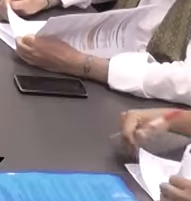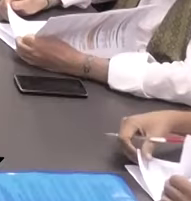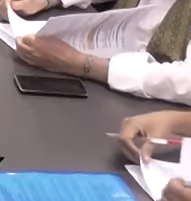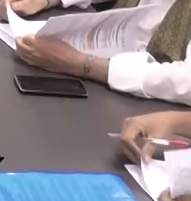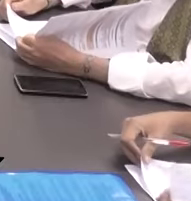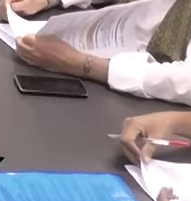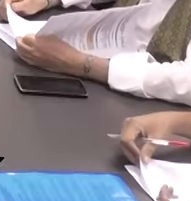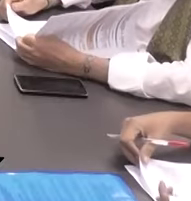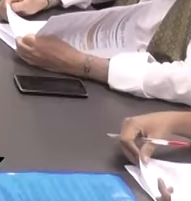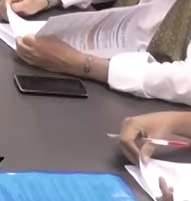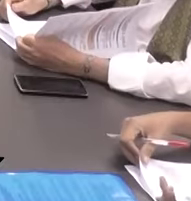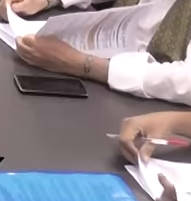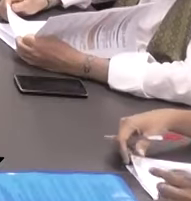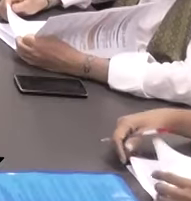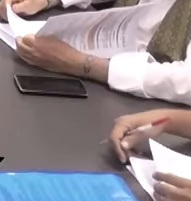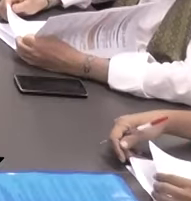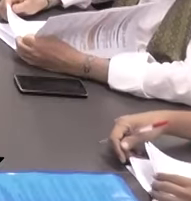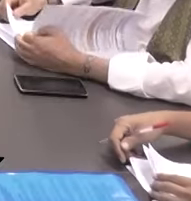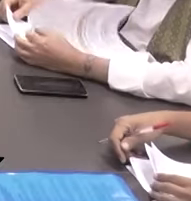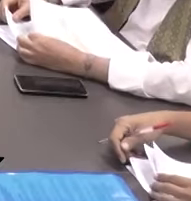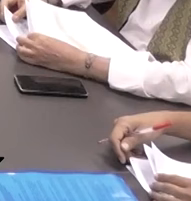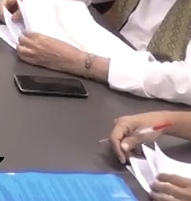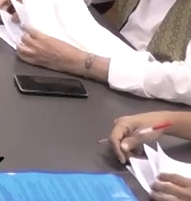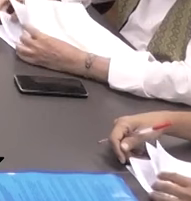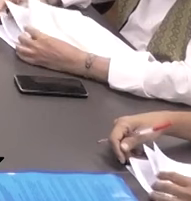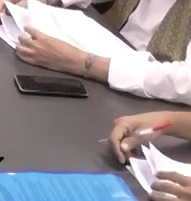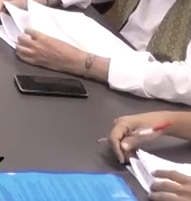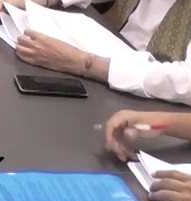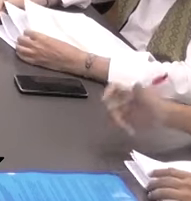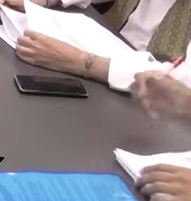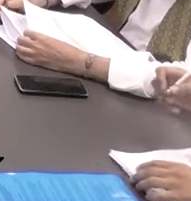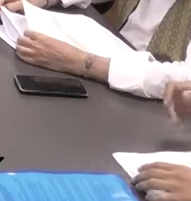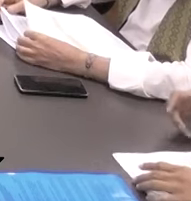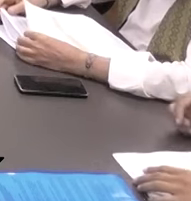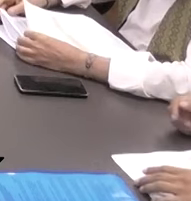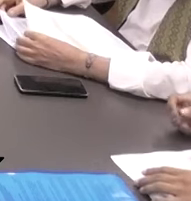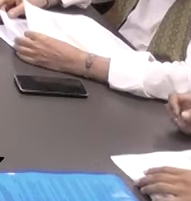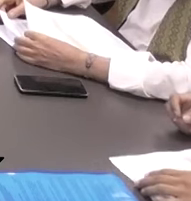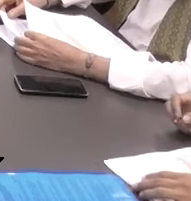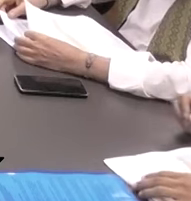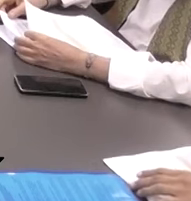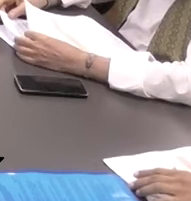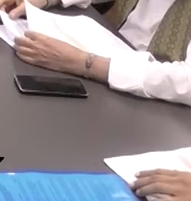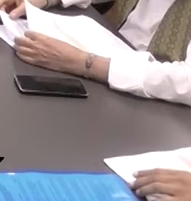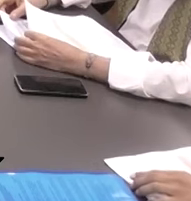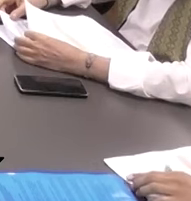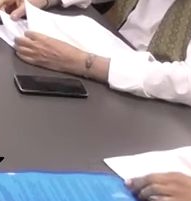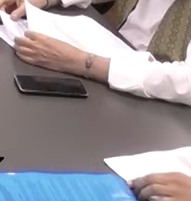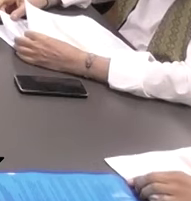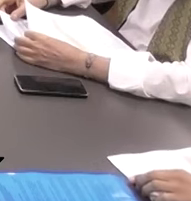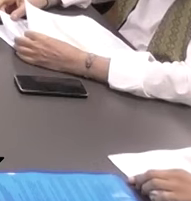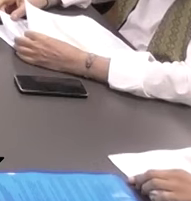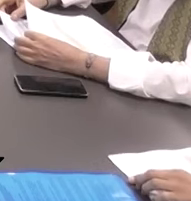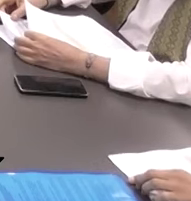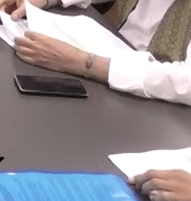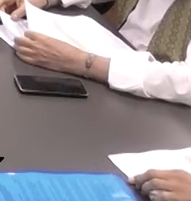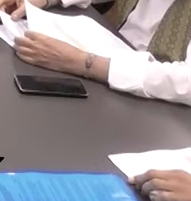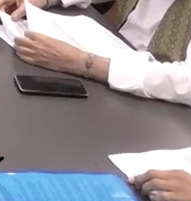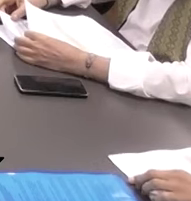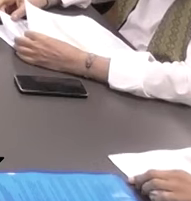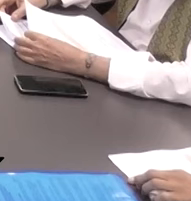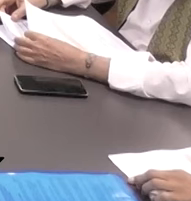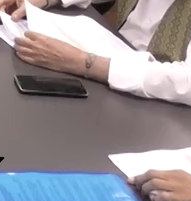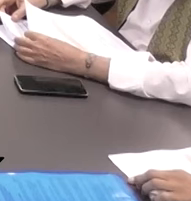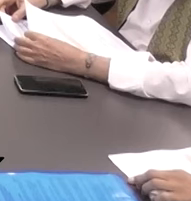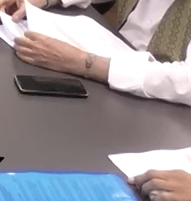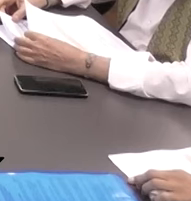Retirado o 30. Então, vamos aos blocos da inconstitucionalidade, que iria do 30 ao 33, mas o deputado Serafini retirou de